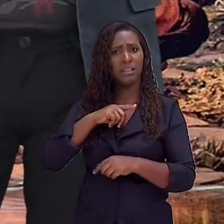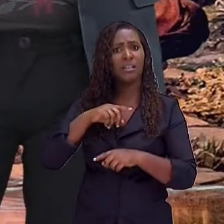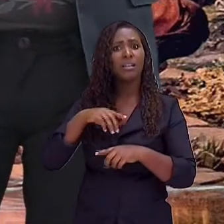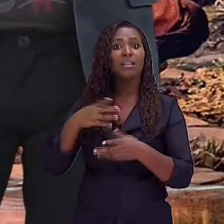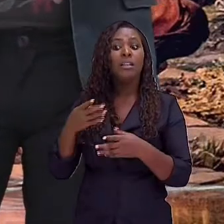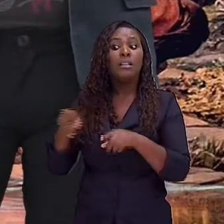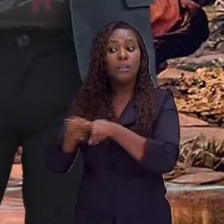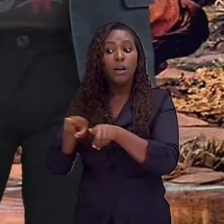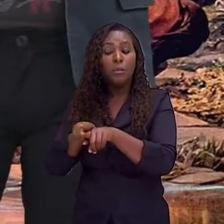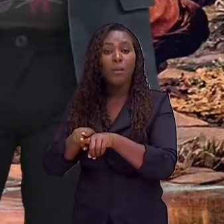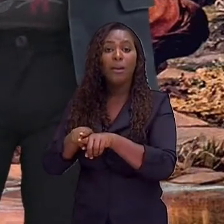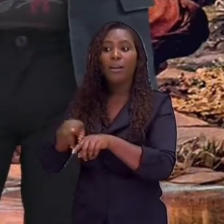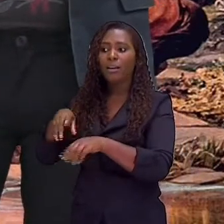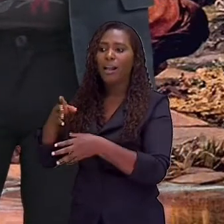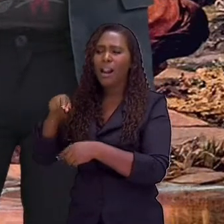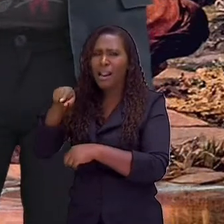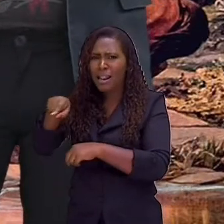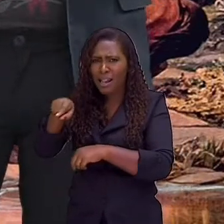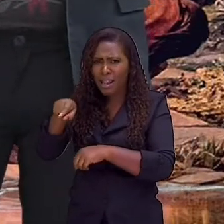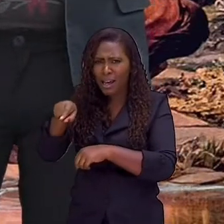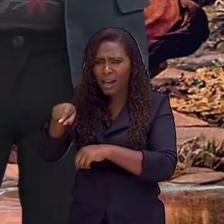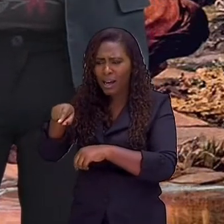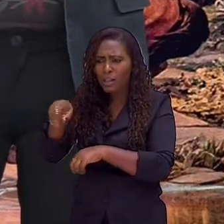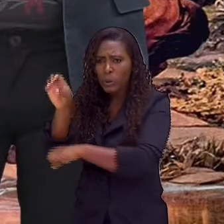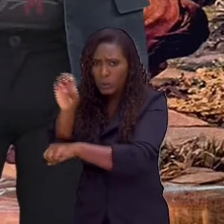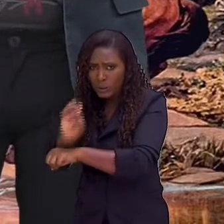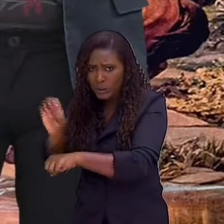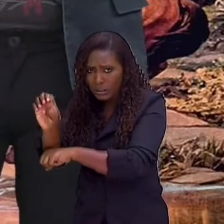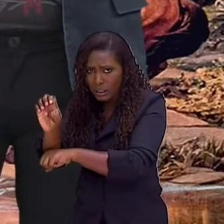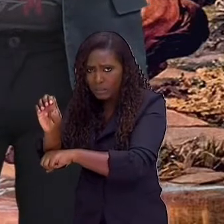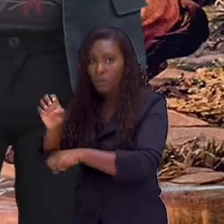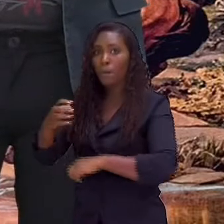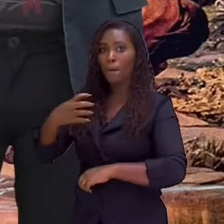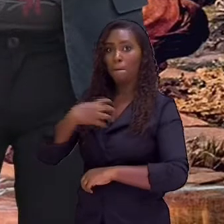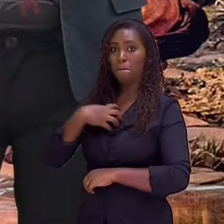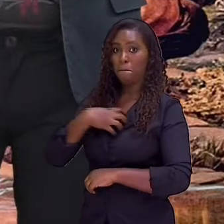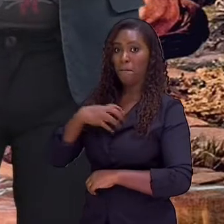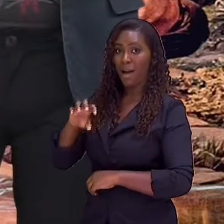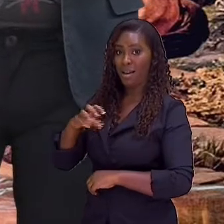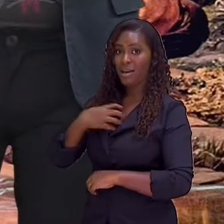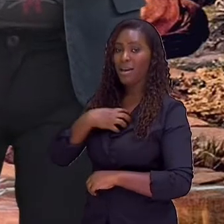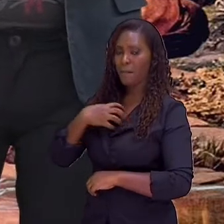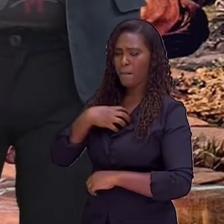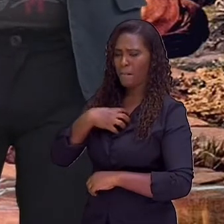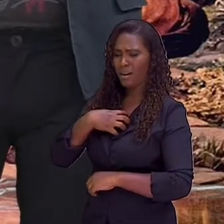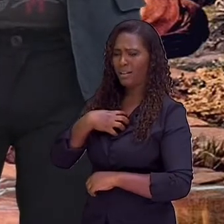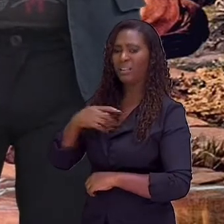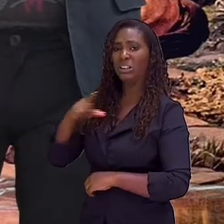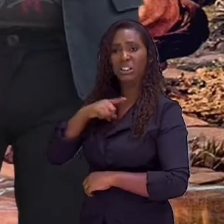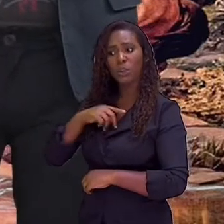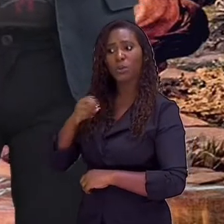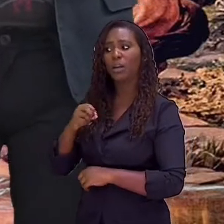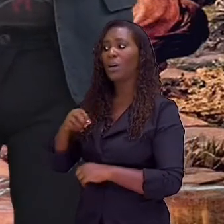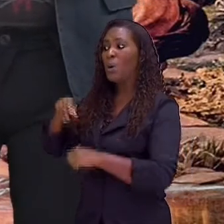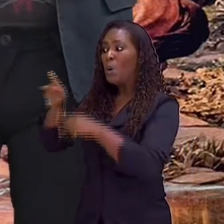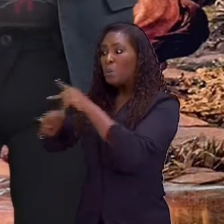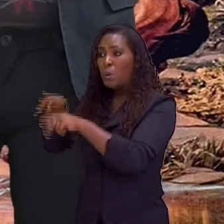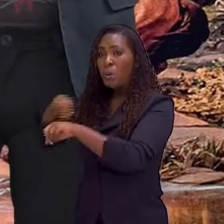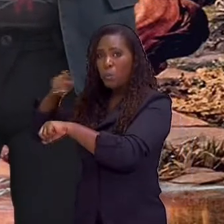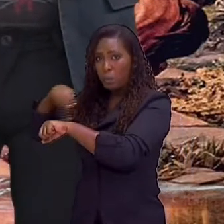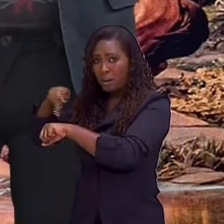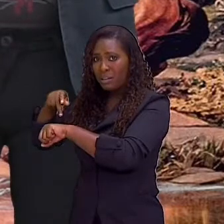portuguesas lutando na Bahia e este combate só seria finalizado em 2 de julho de